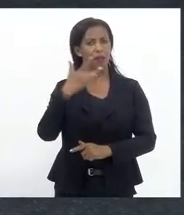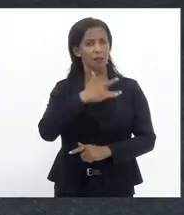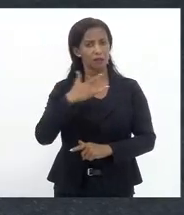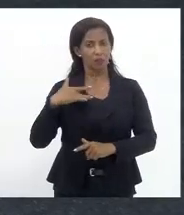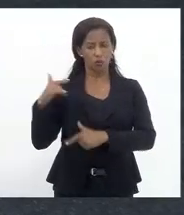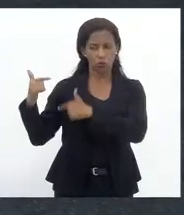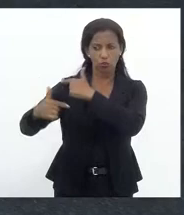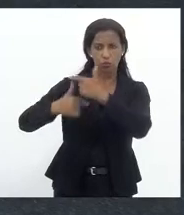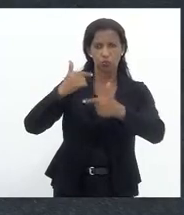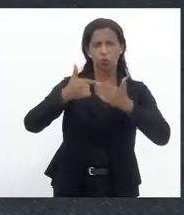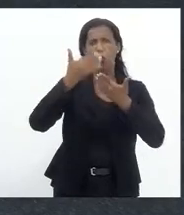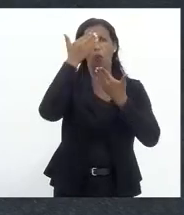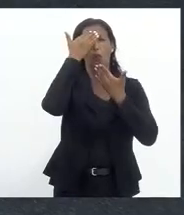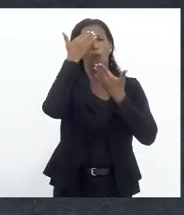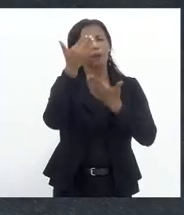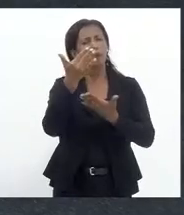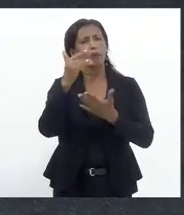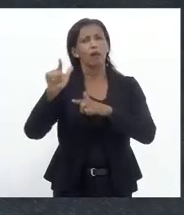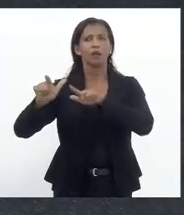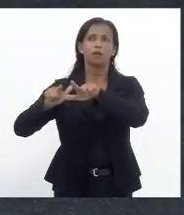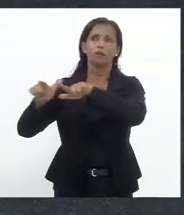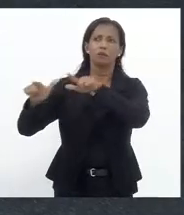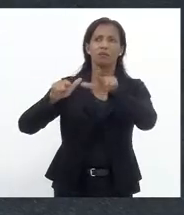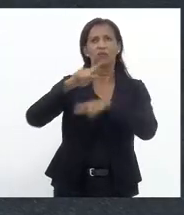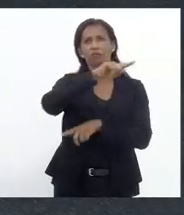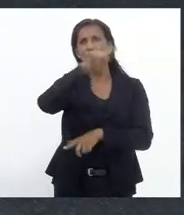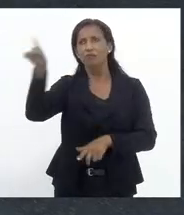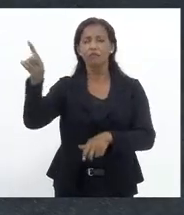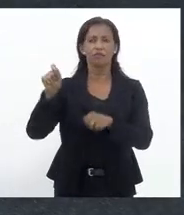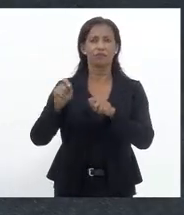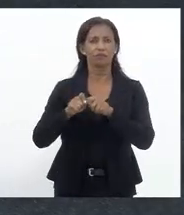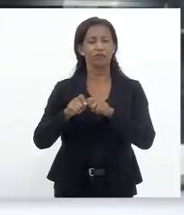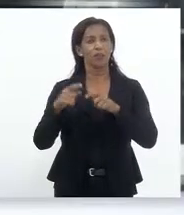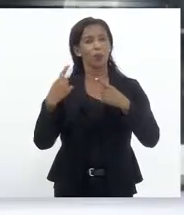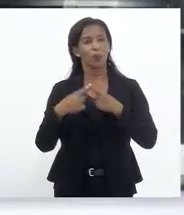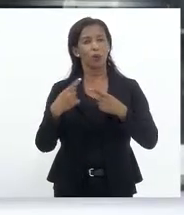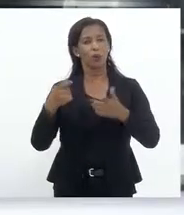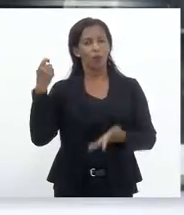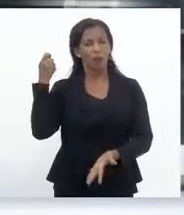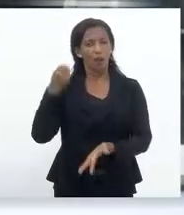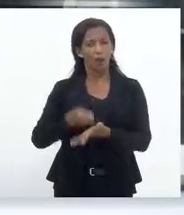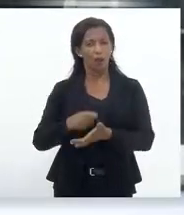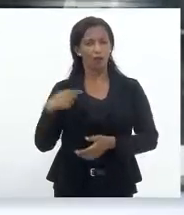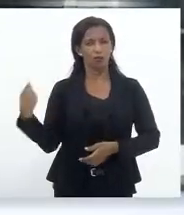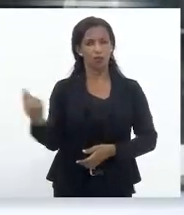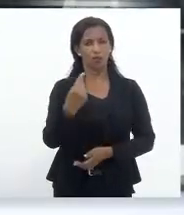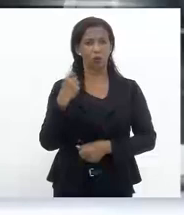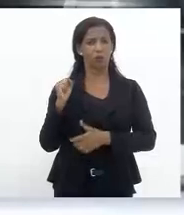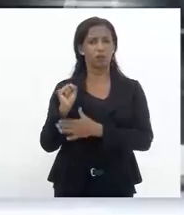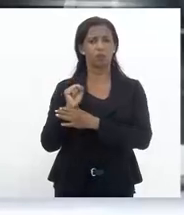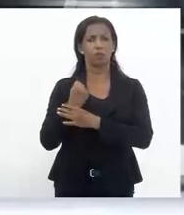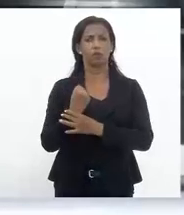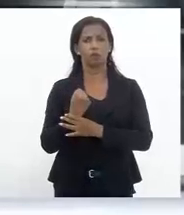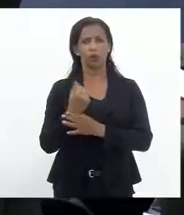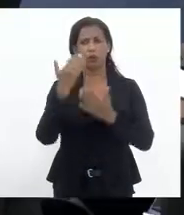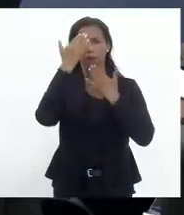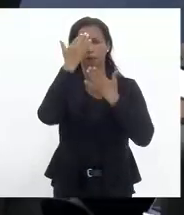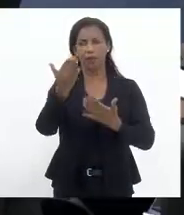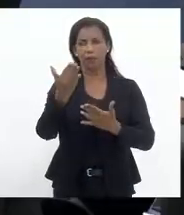saúde. Obrigada pelos serviços que vocês ali fazem, porque garantem a nossa segurança.